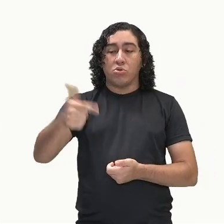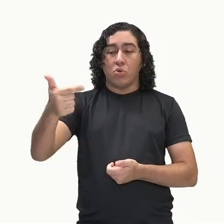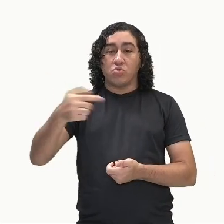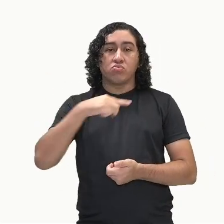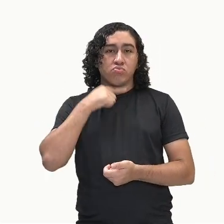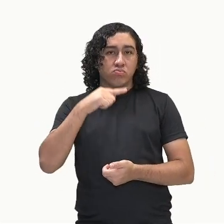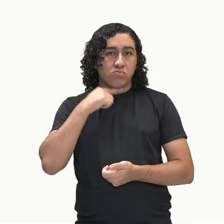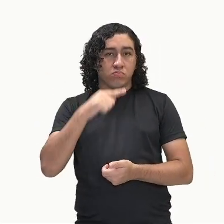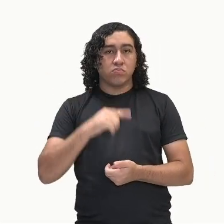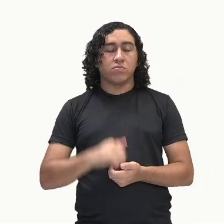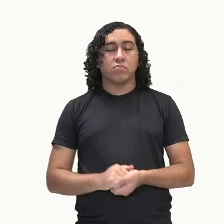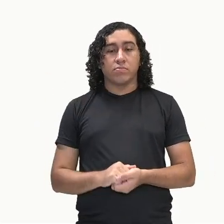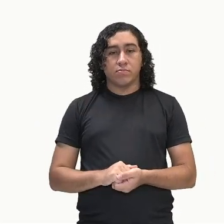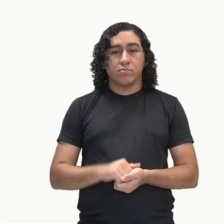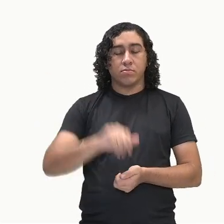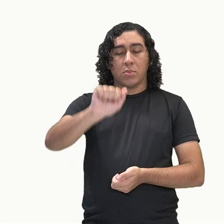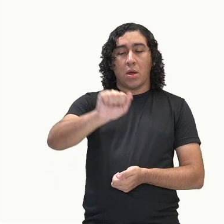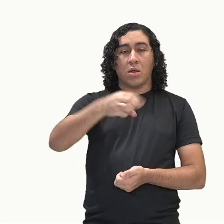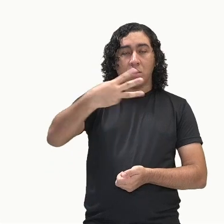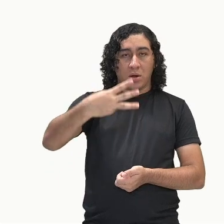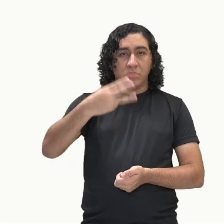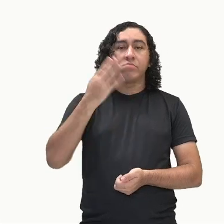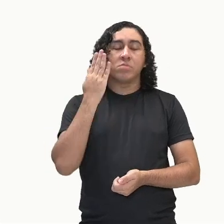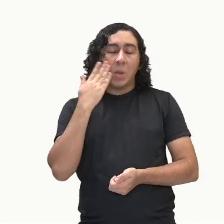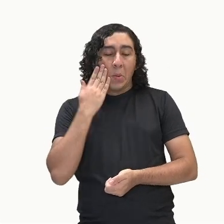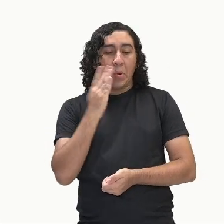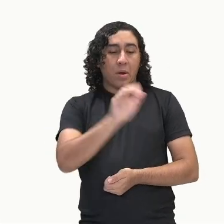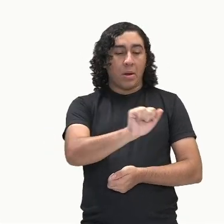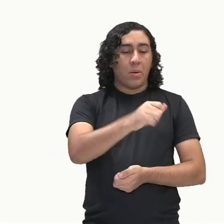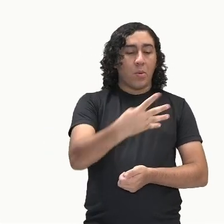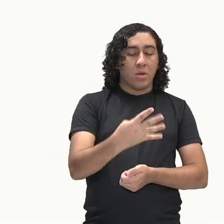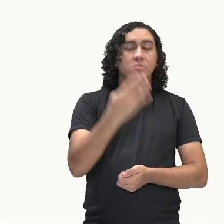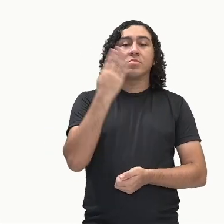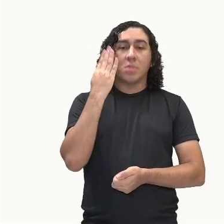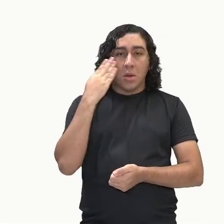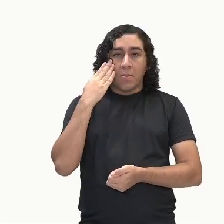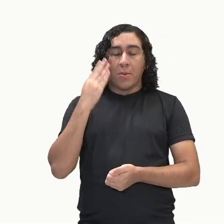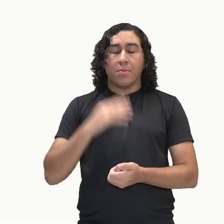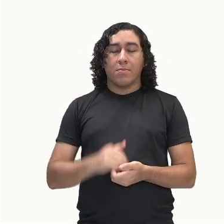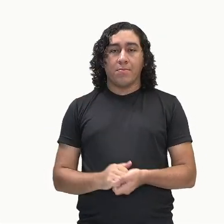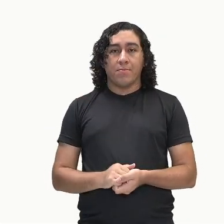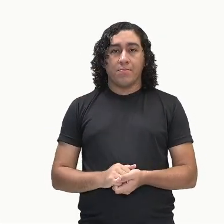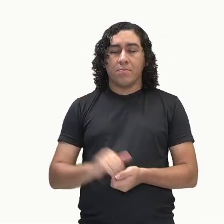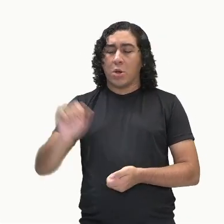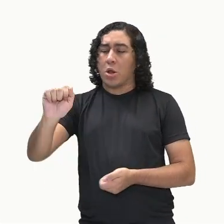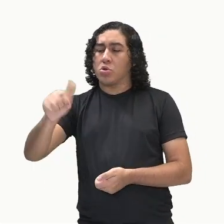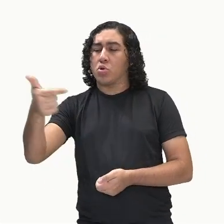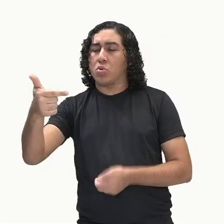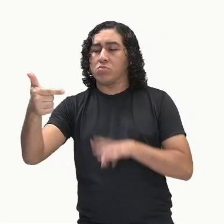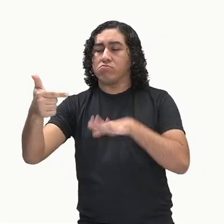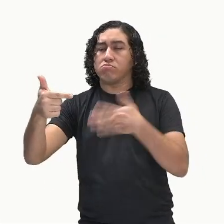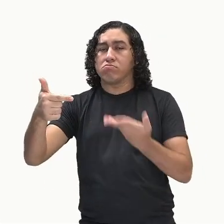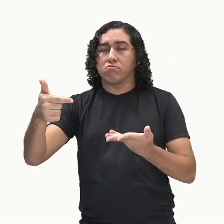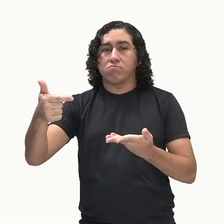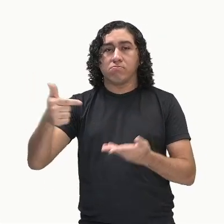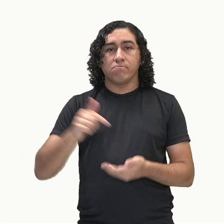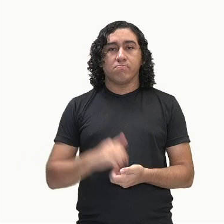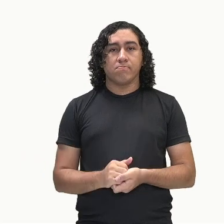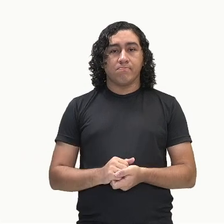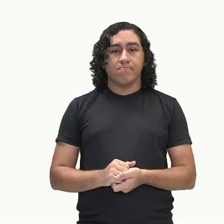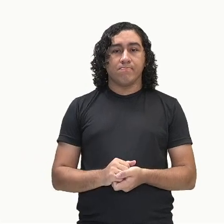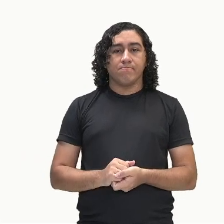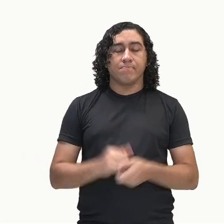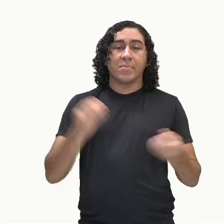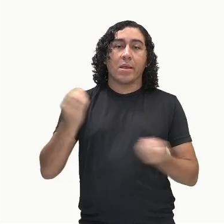é, A3 e A4, beleza? Quem é o A2 agora? O que a gente vai fazer